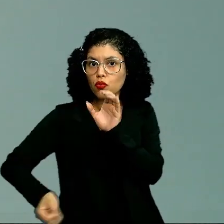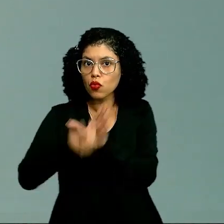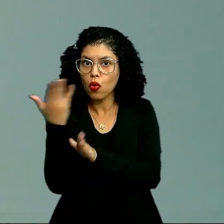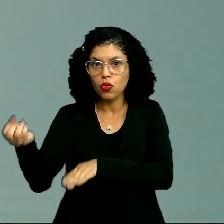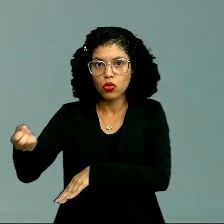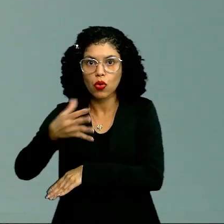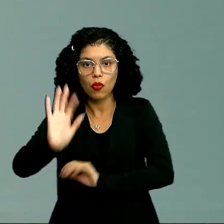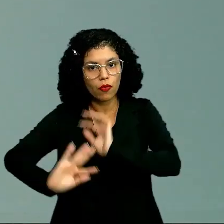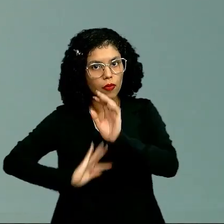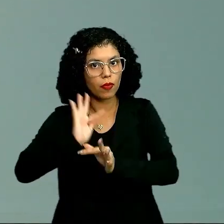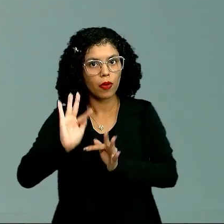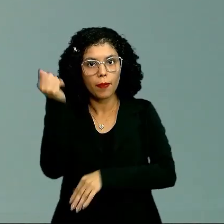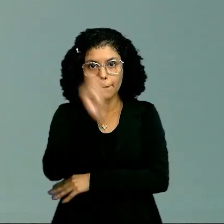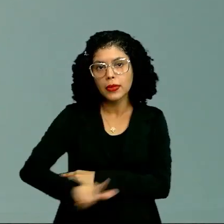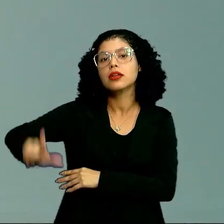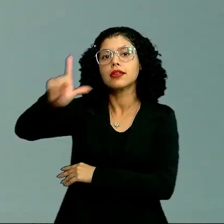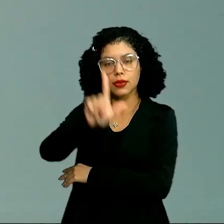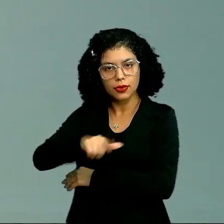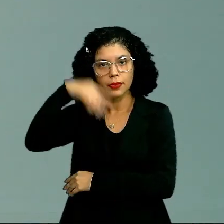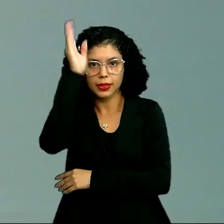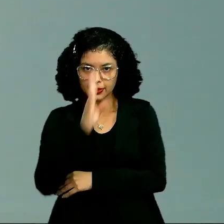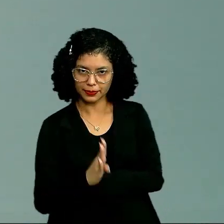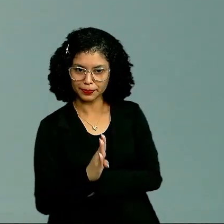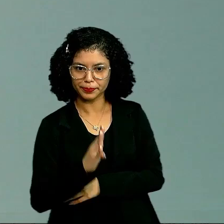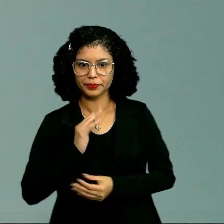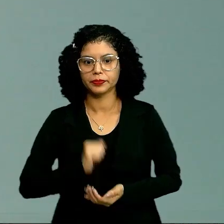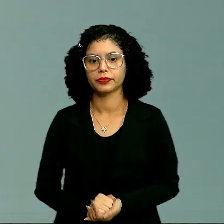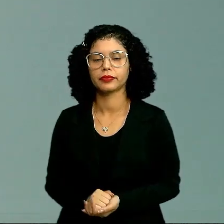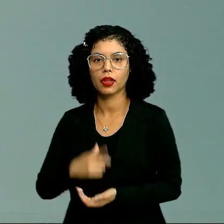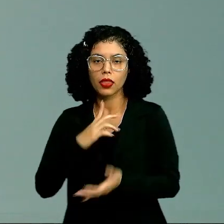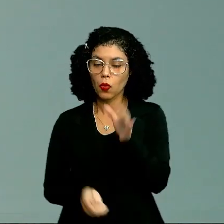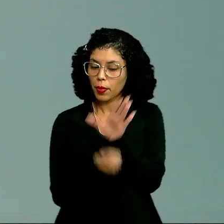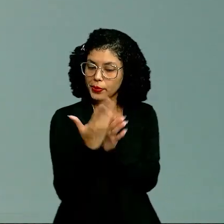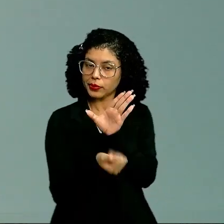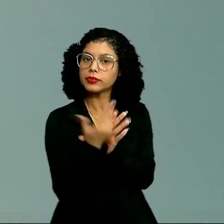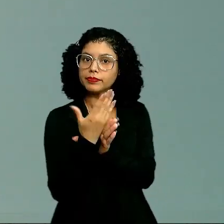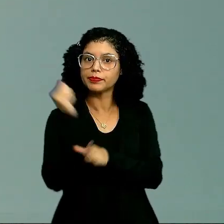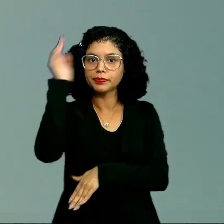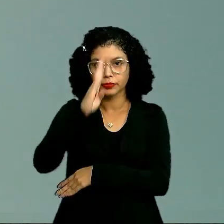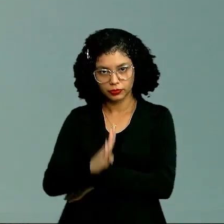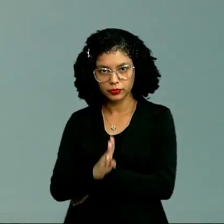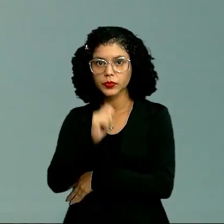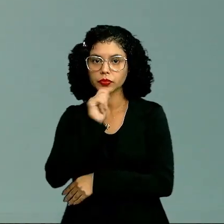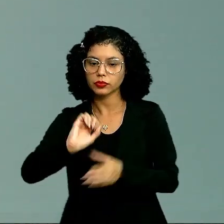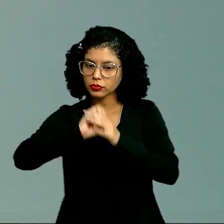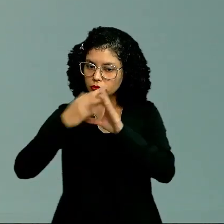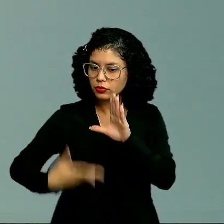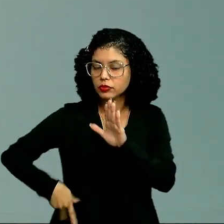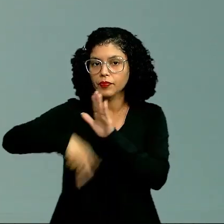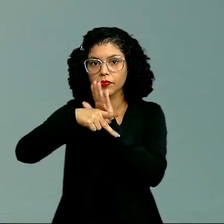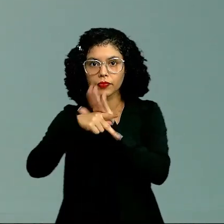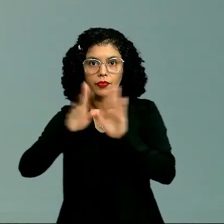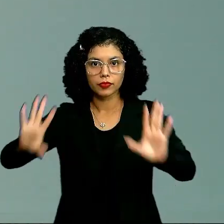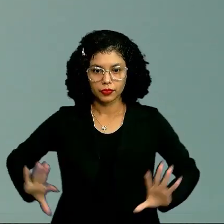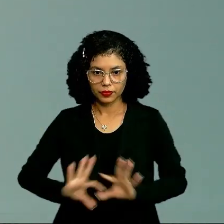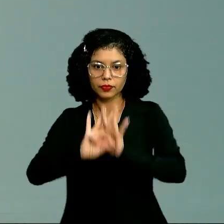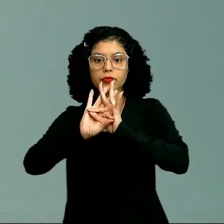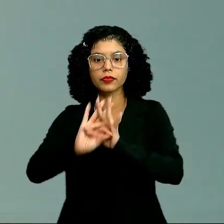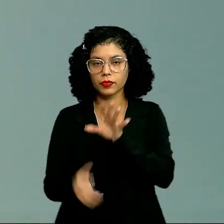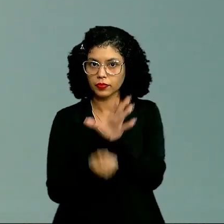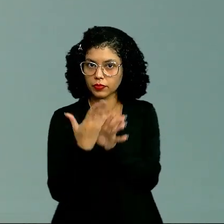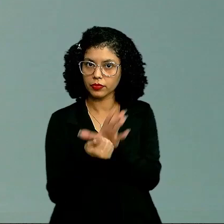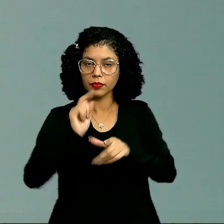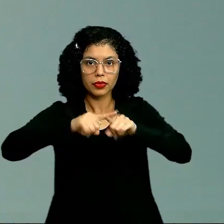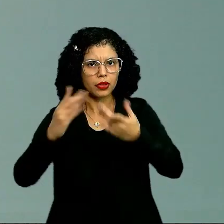formação da literatura brasileira, quer dizer, eu tenho uma produção no Brasil, eu tenho características ali daquela produção,